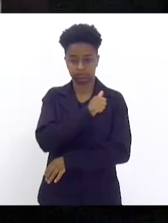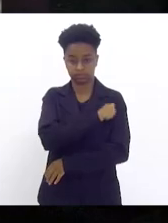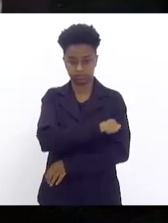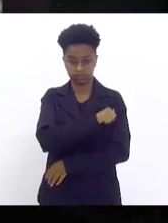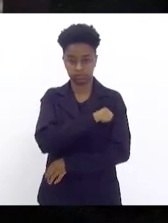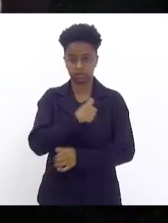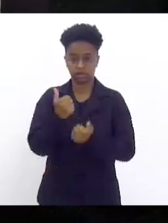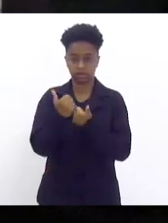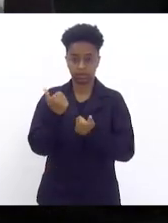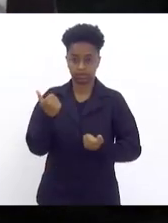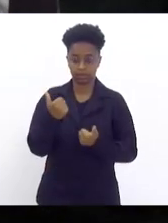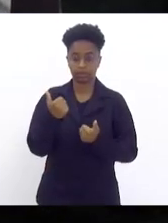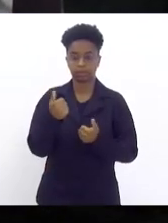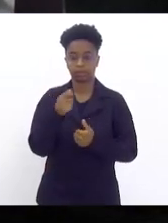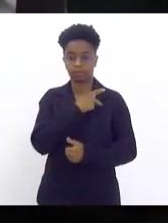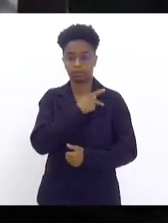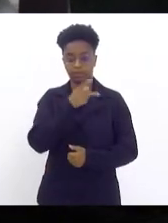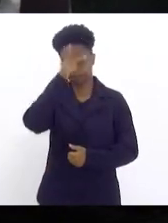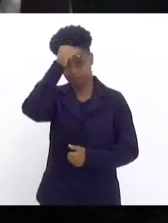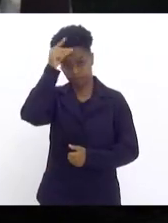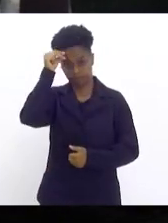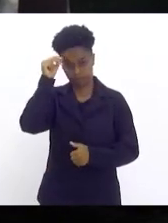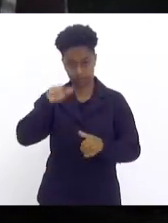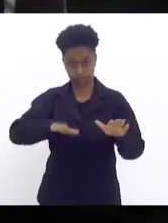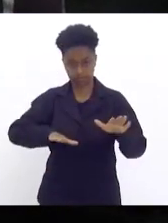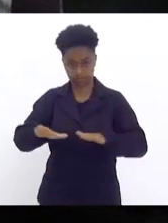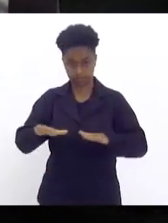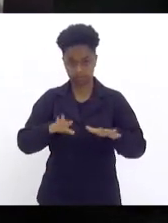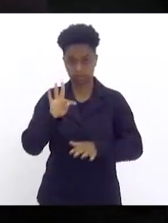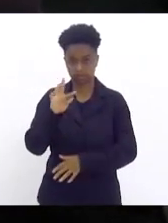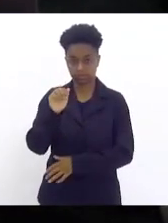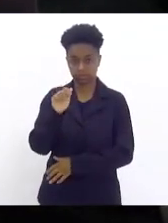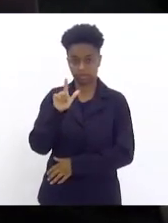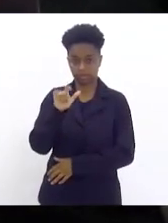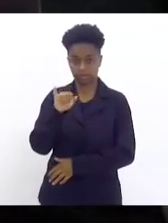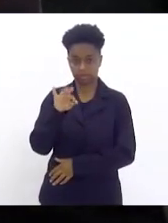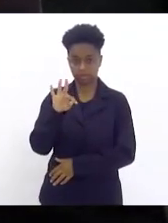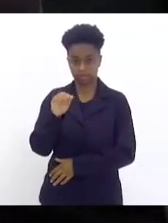de Jacarepaguá a senhora Talita que